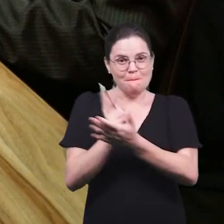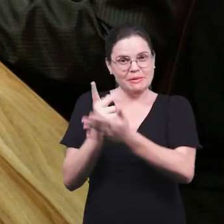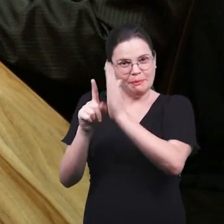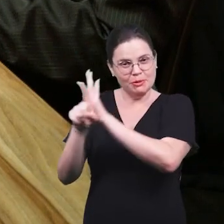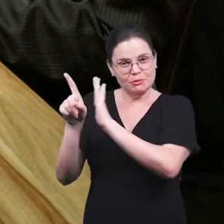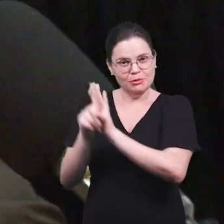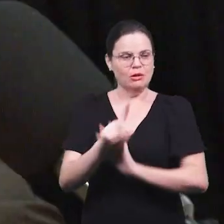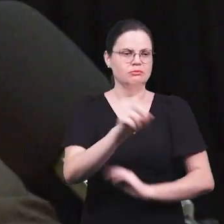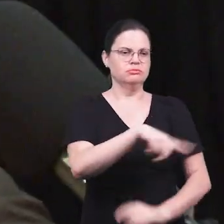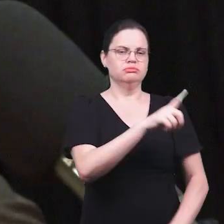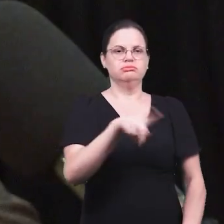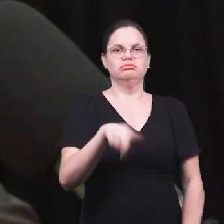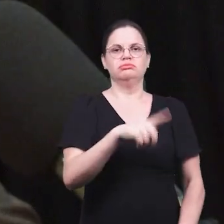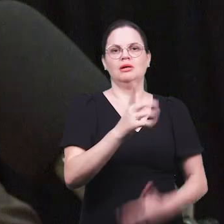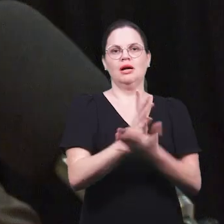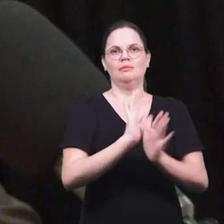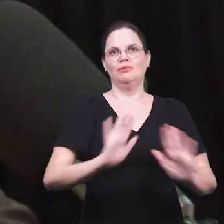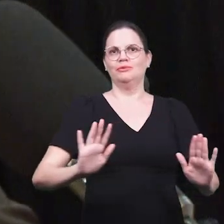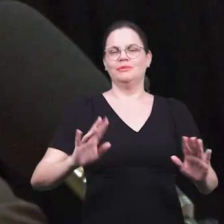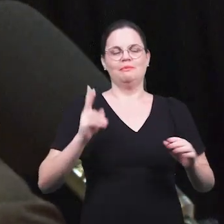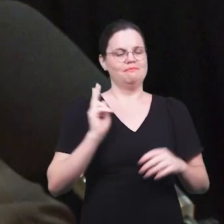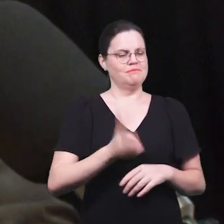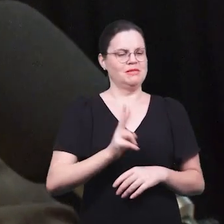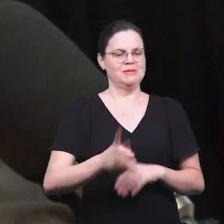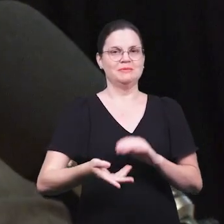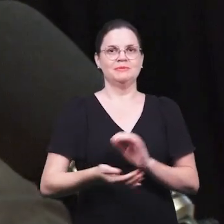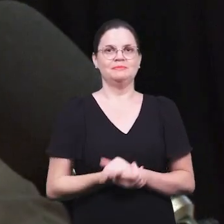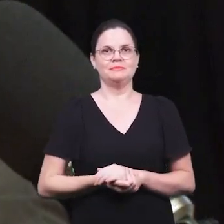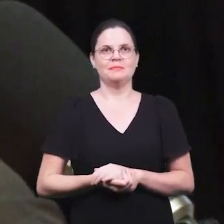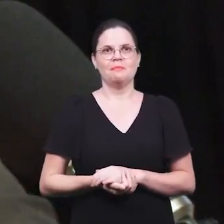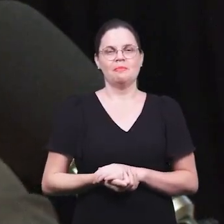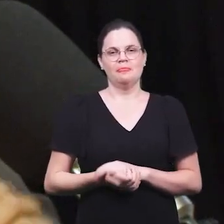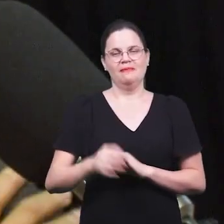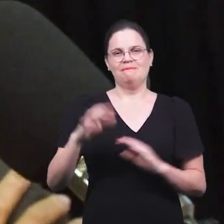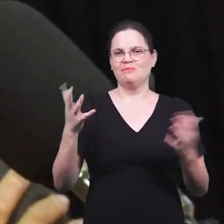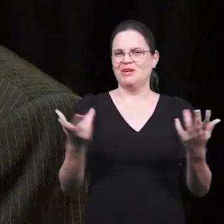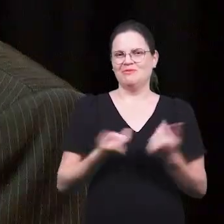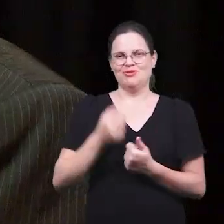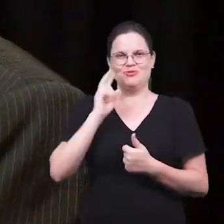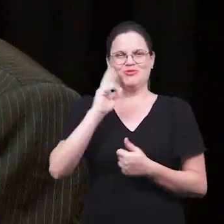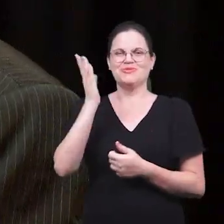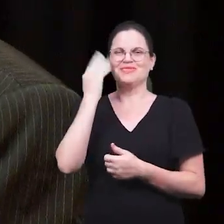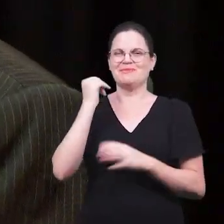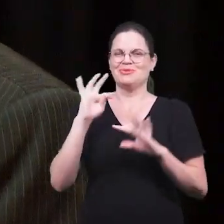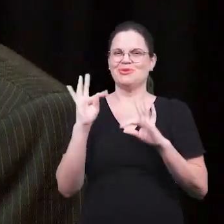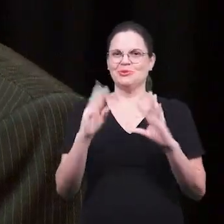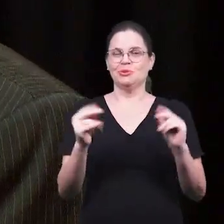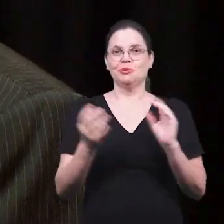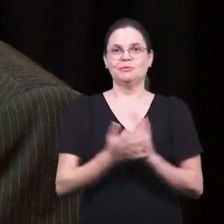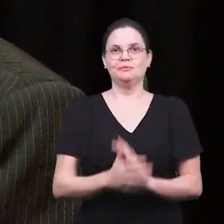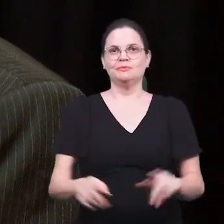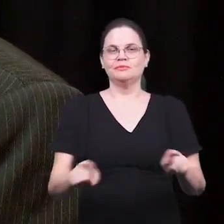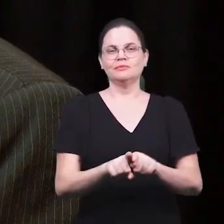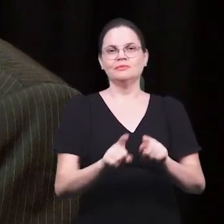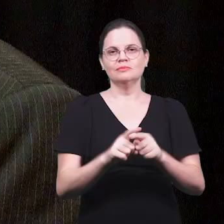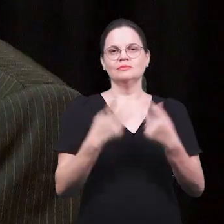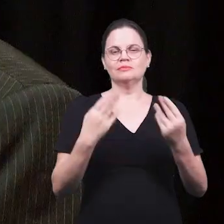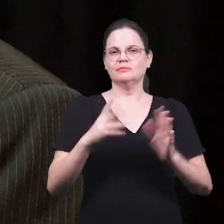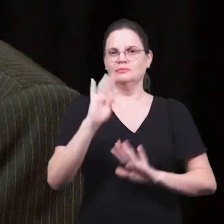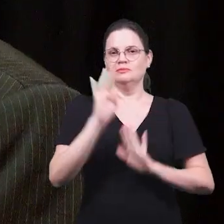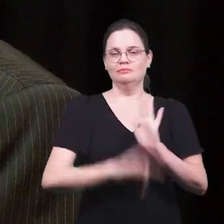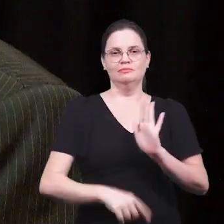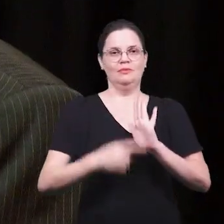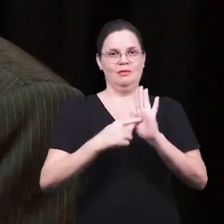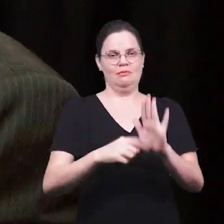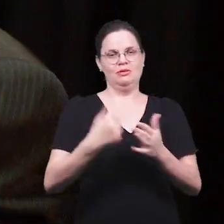senhor disse não para ele não fazer o concurso, e o concurso daqueles cargos foi anulado. Deus é maravilhoso. Exatamente aquelas provas. Só então o Senhor mesmo